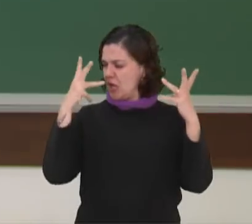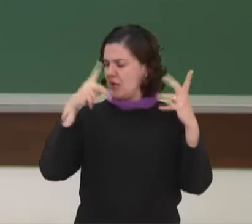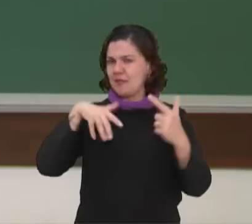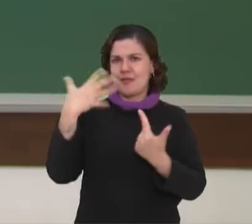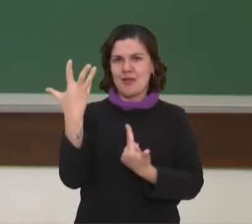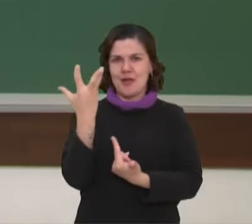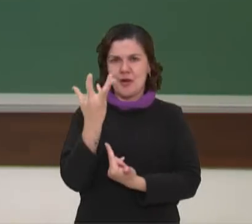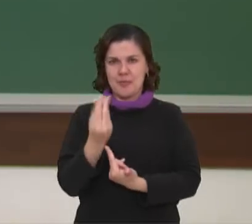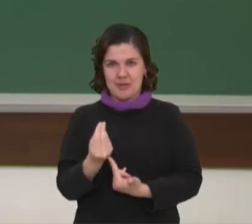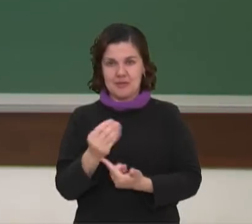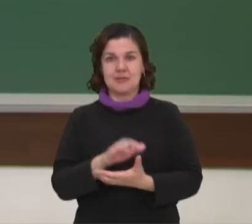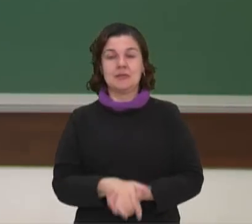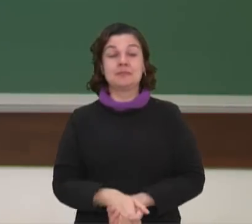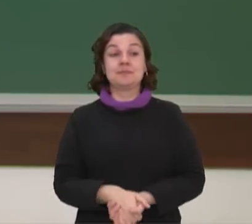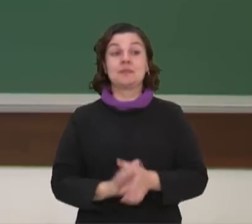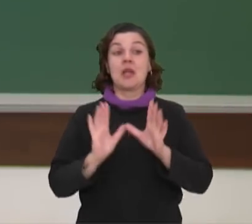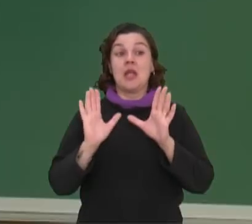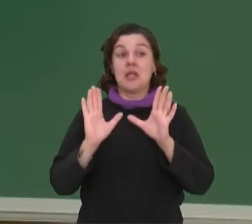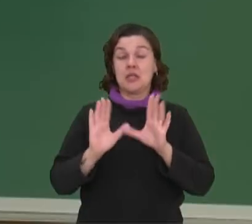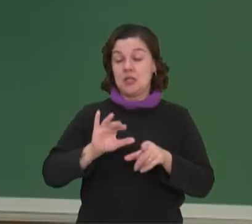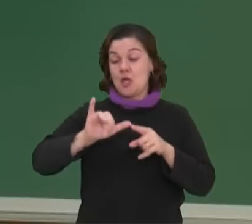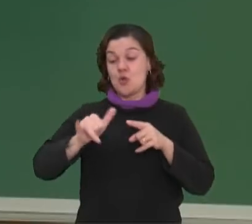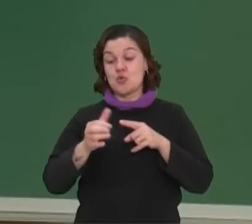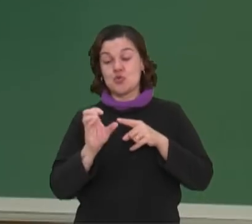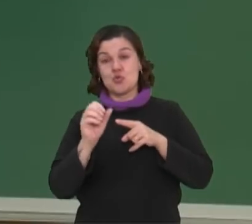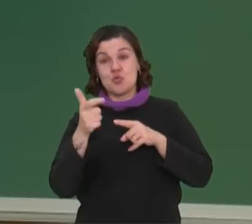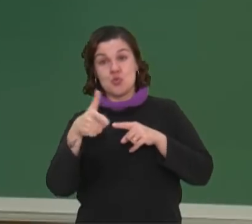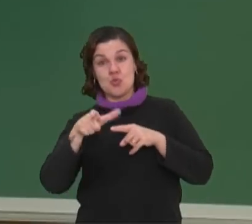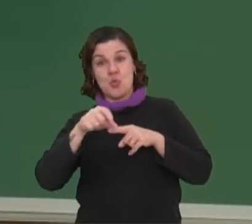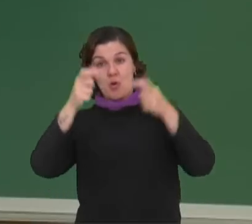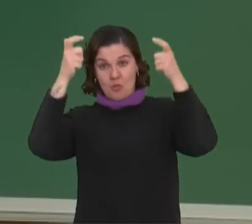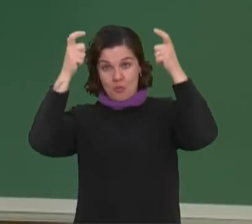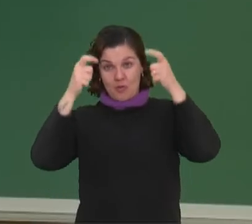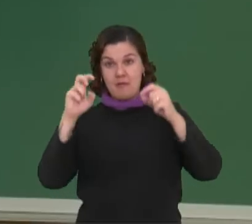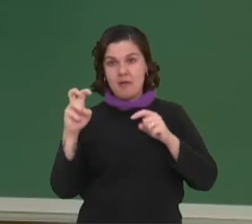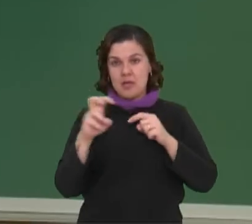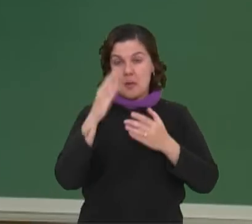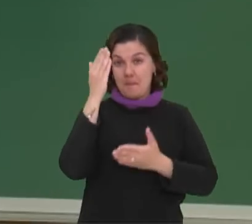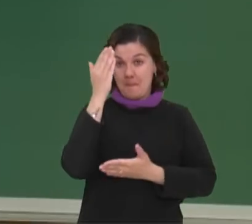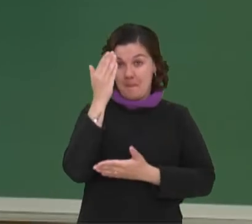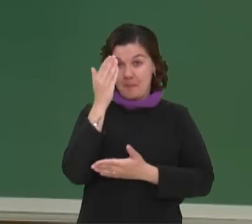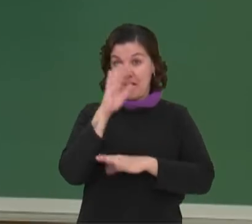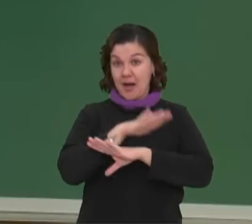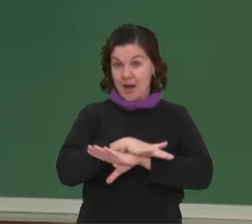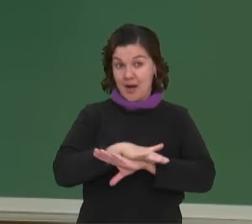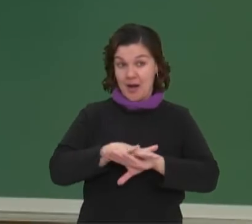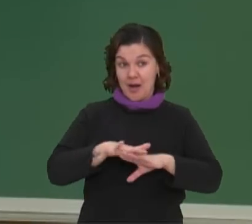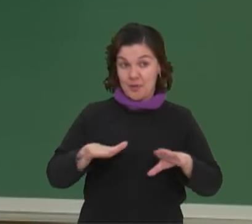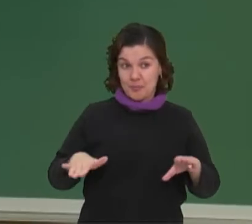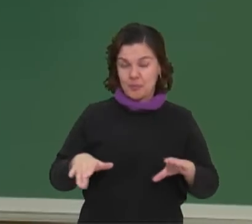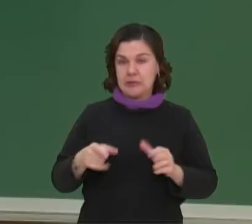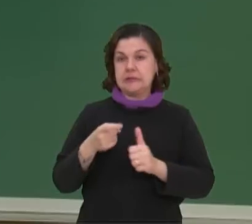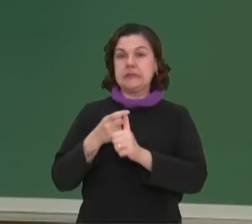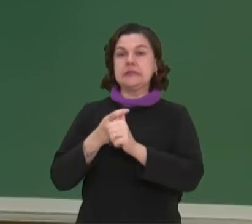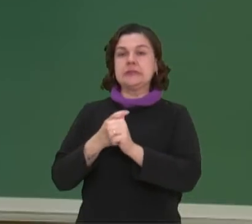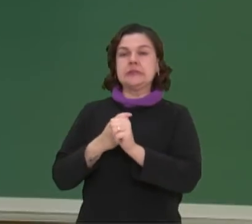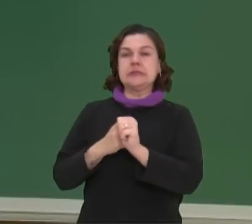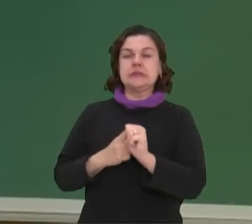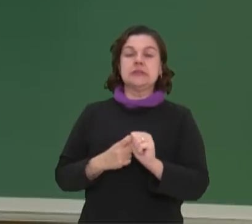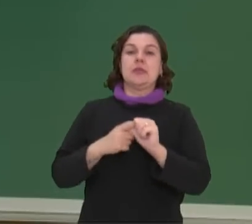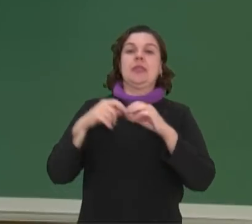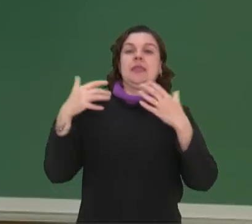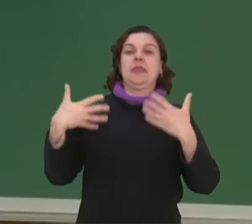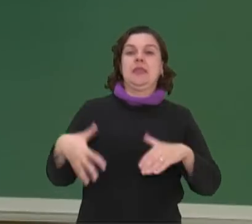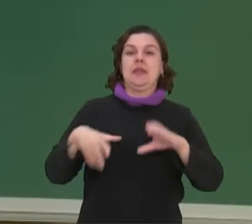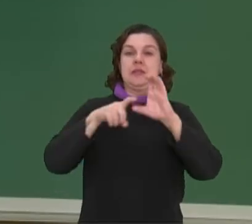com Portugal atolado em dívidas. Mesmo sendo o período do auge do ouro no